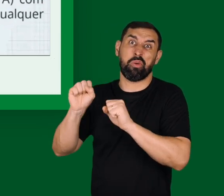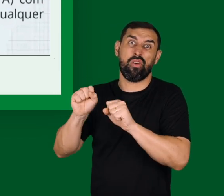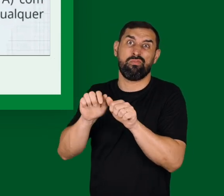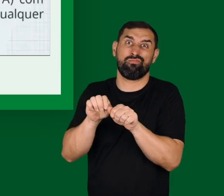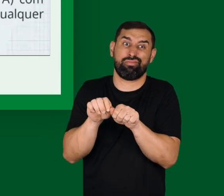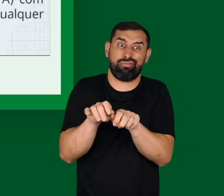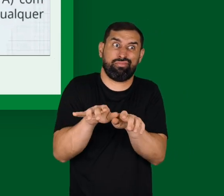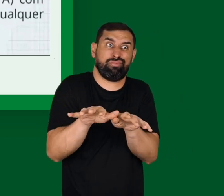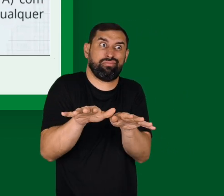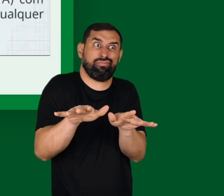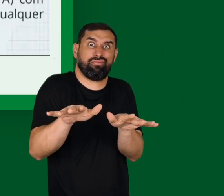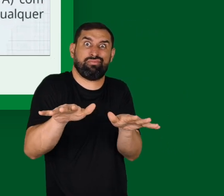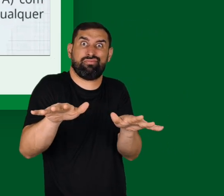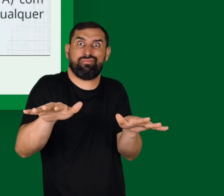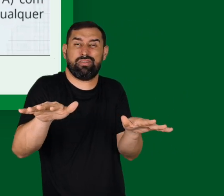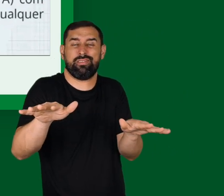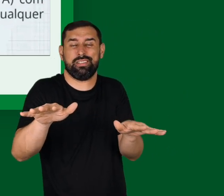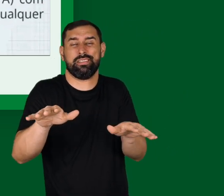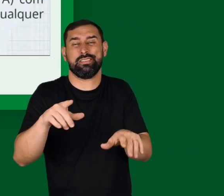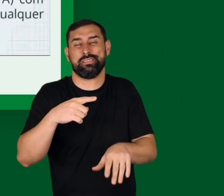ar, né, por causa